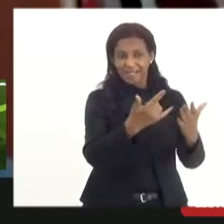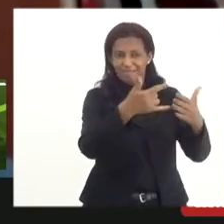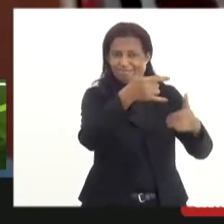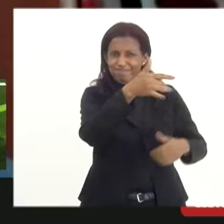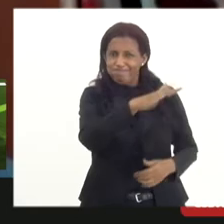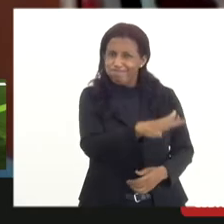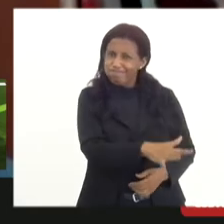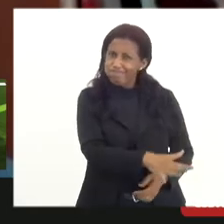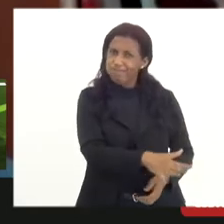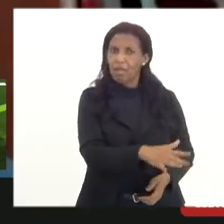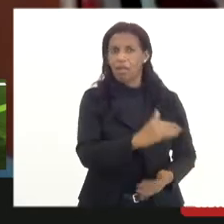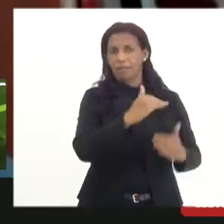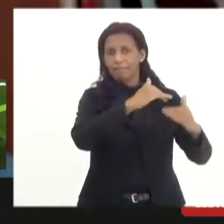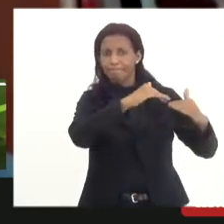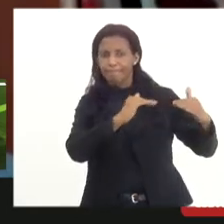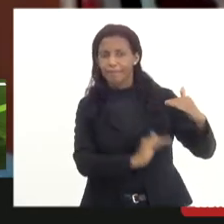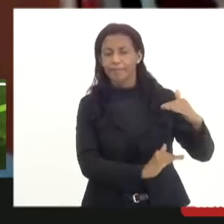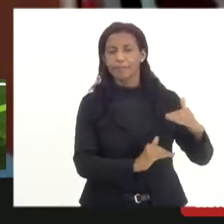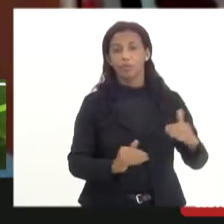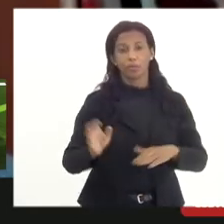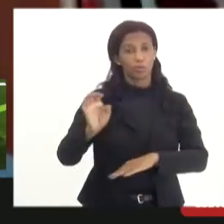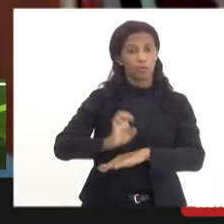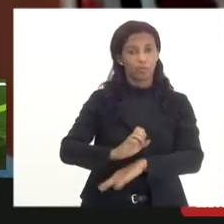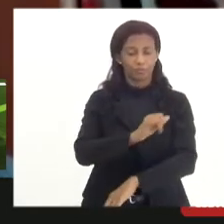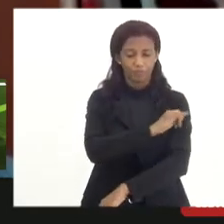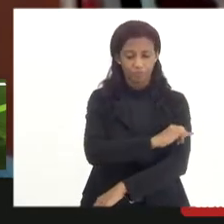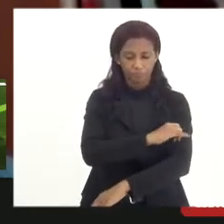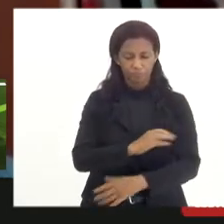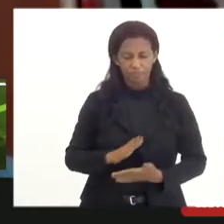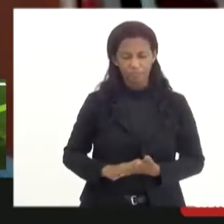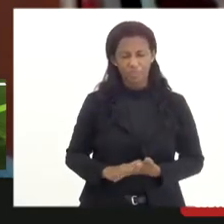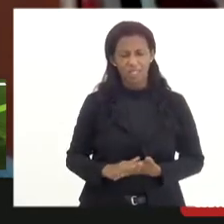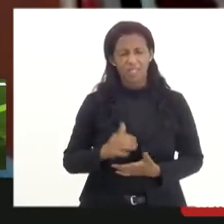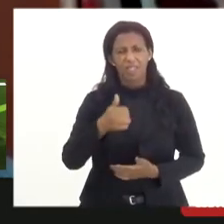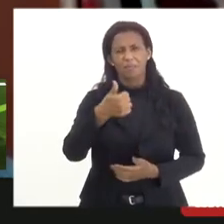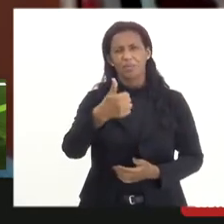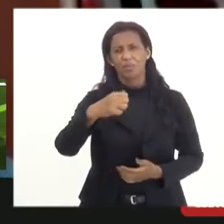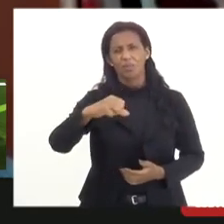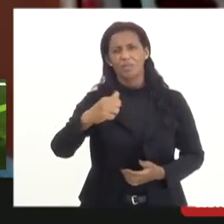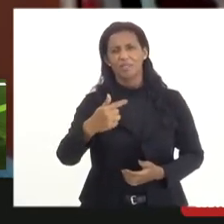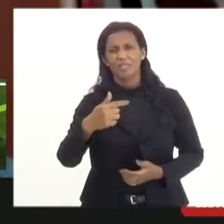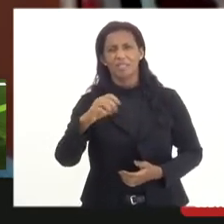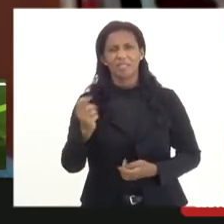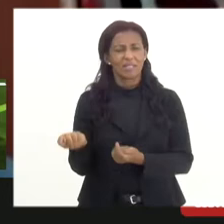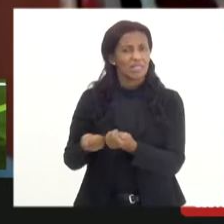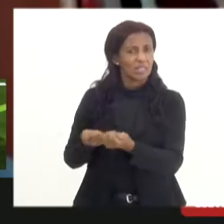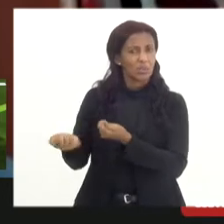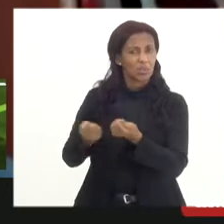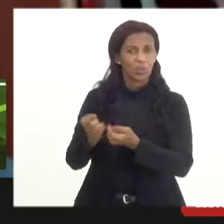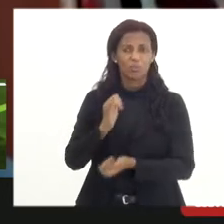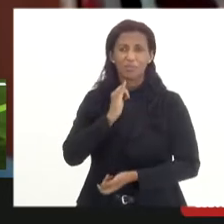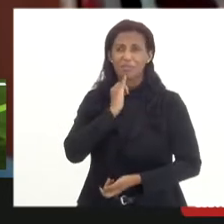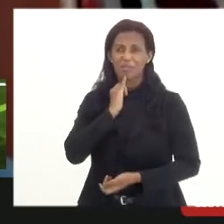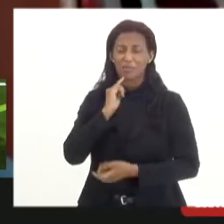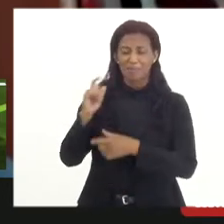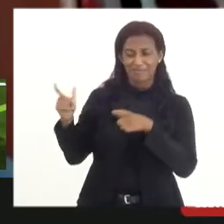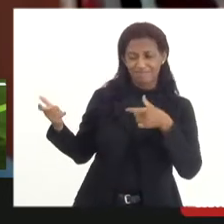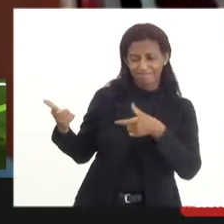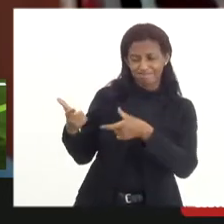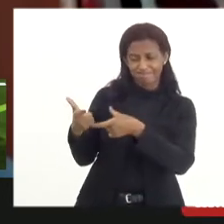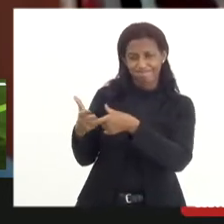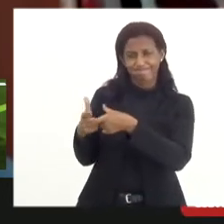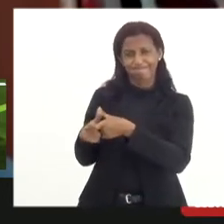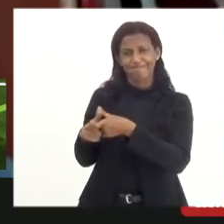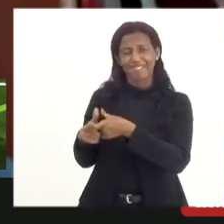mais que proporcionalmente. O Estado do Rio de Janeiro, desde os anos 70, a economia no Brasil, que infelizmente menos cresce, então tem